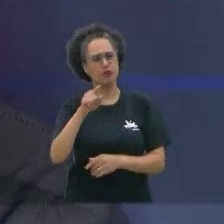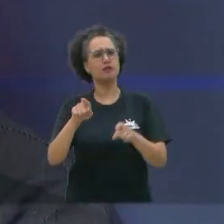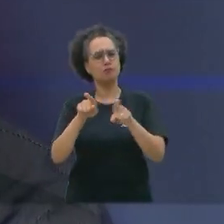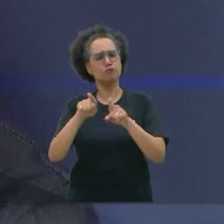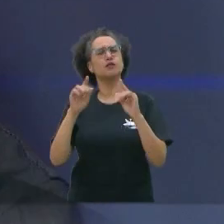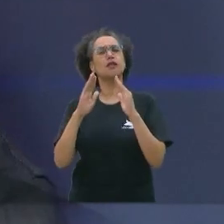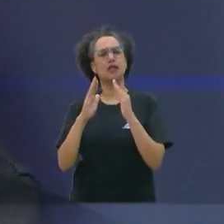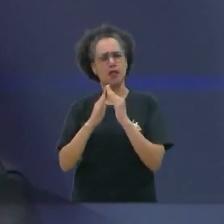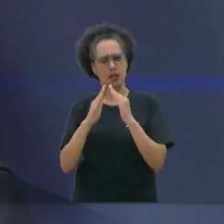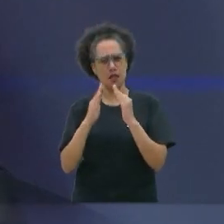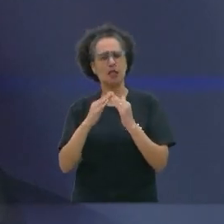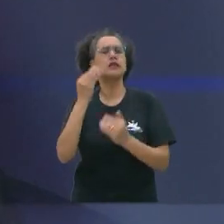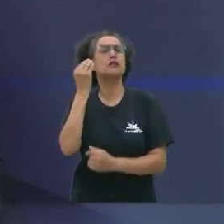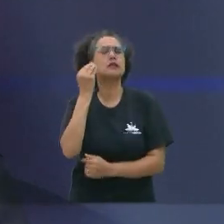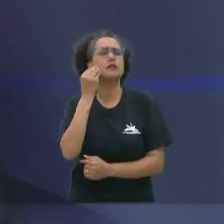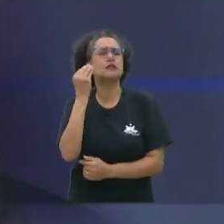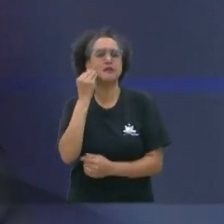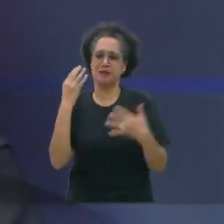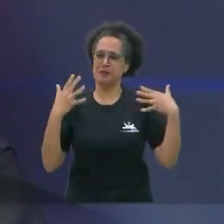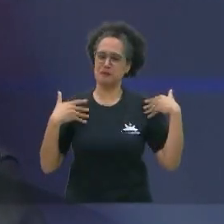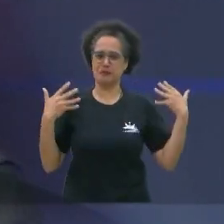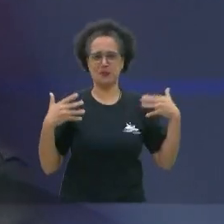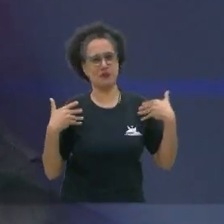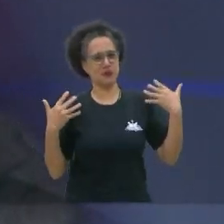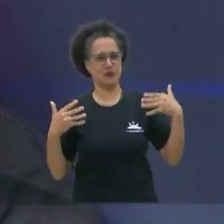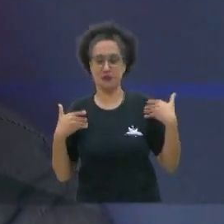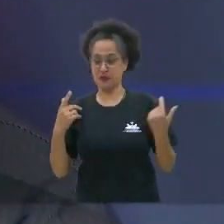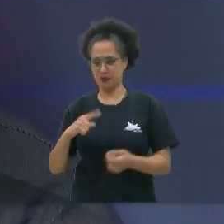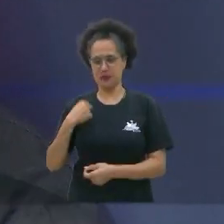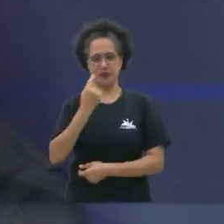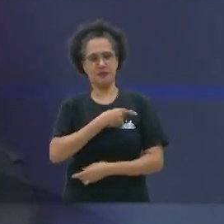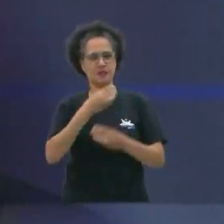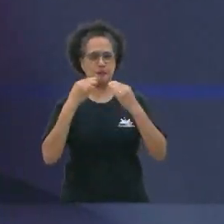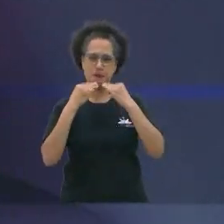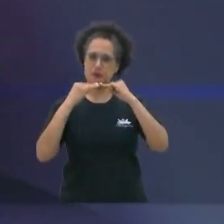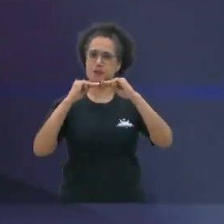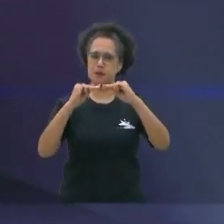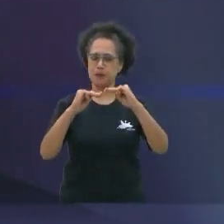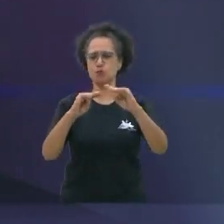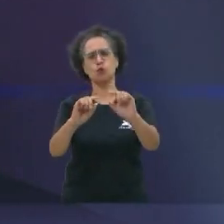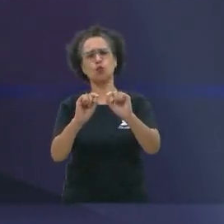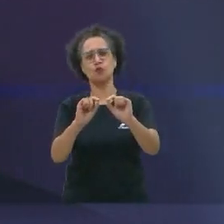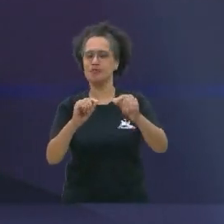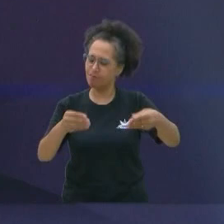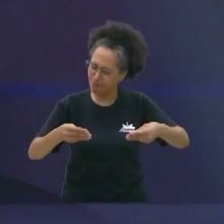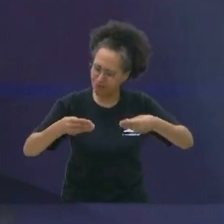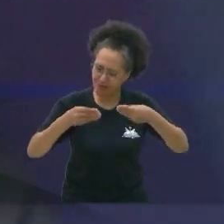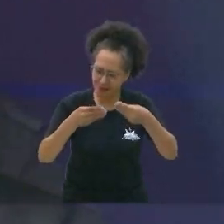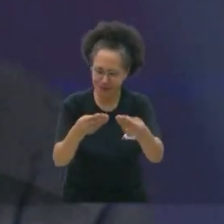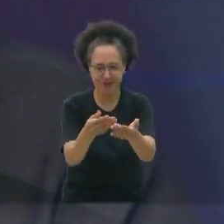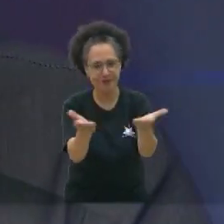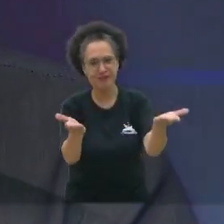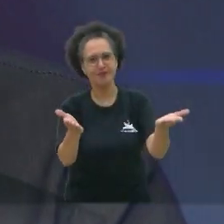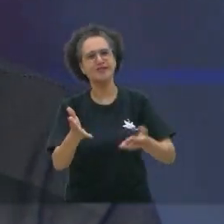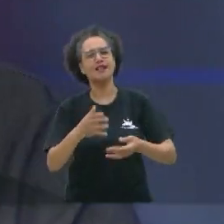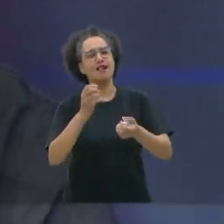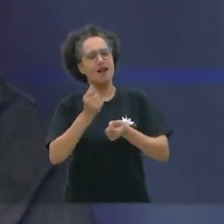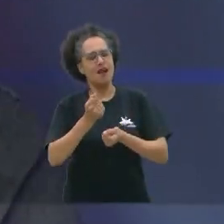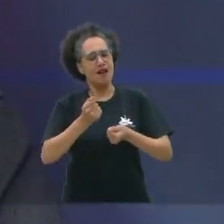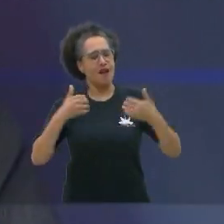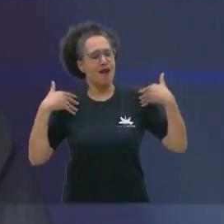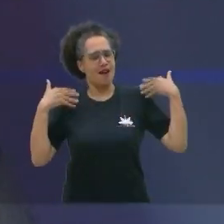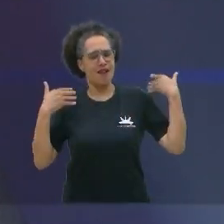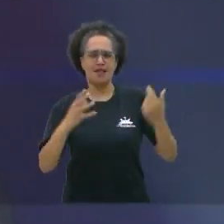também experimenta dessa alegria. Por isso, a nossa missão hoje aqui é essa. É levar alegria, é levar o amor, é levar esperança